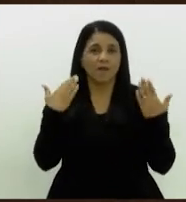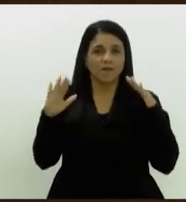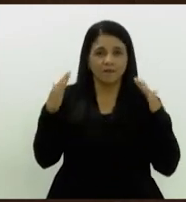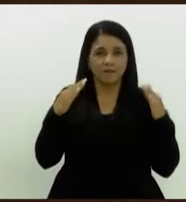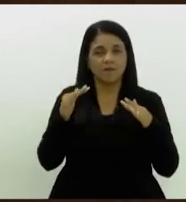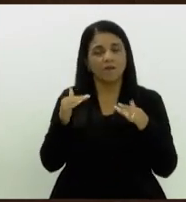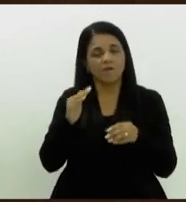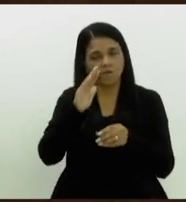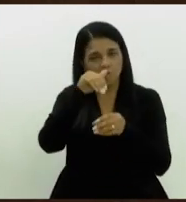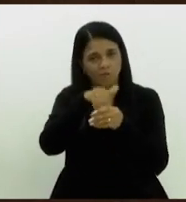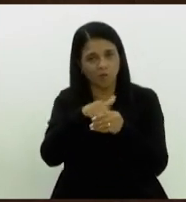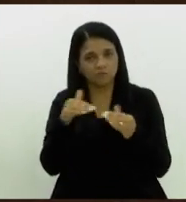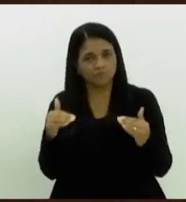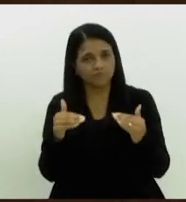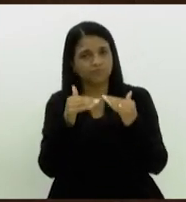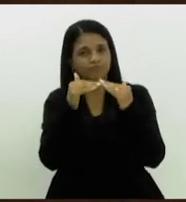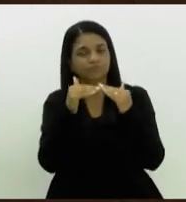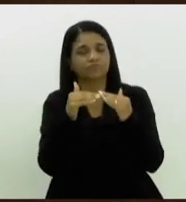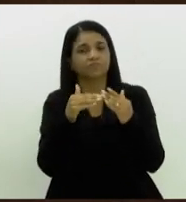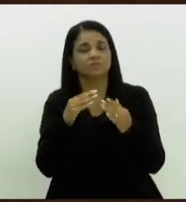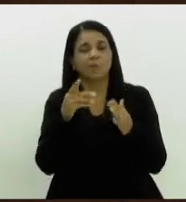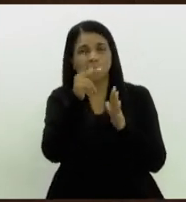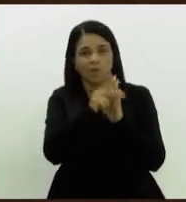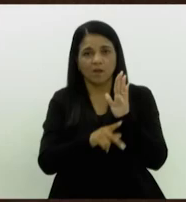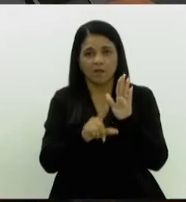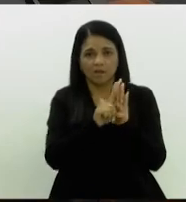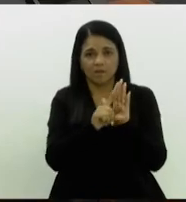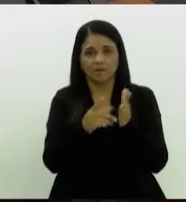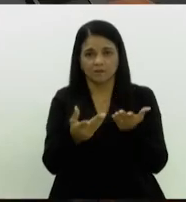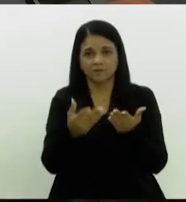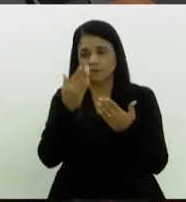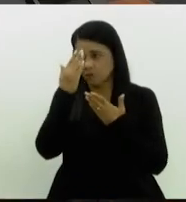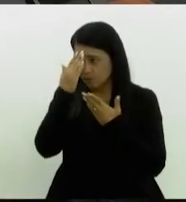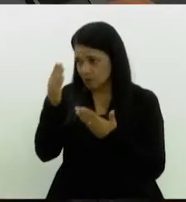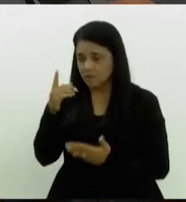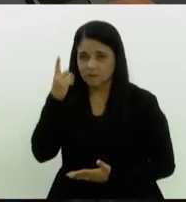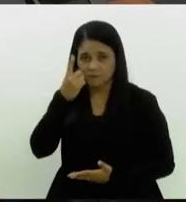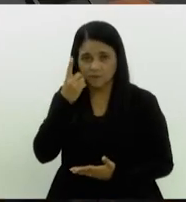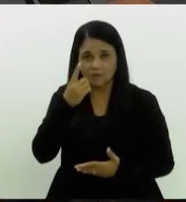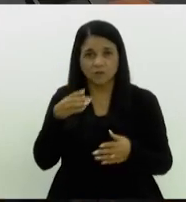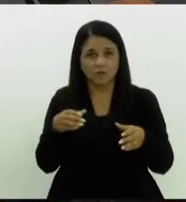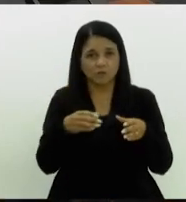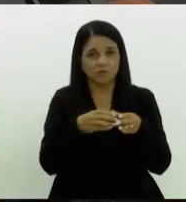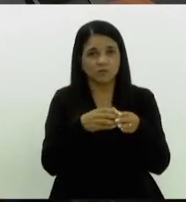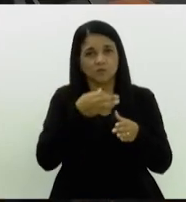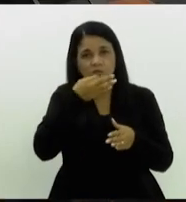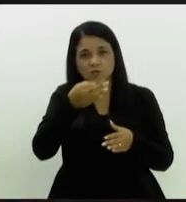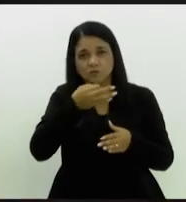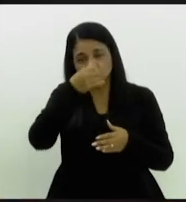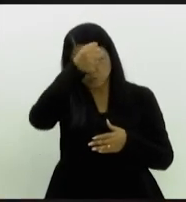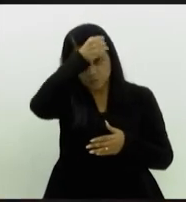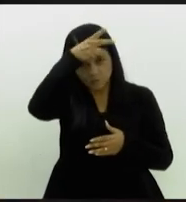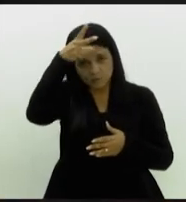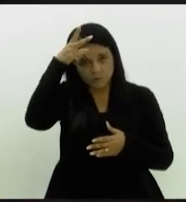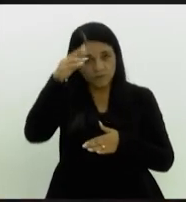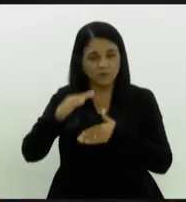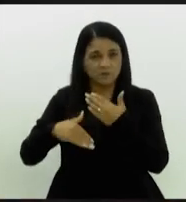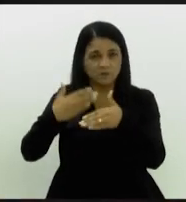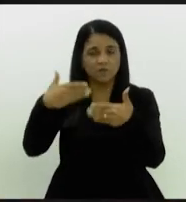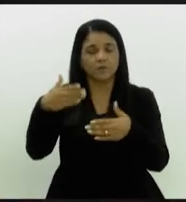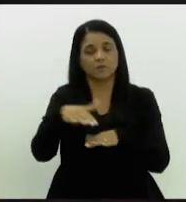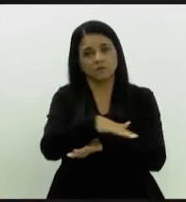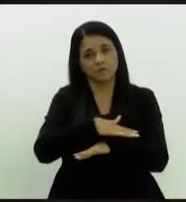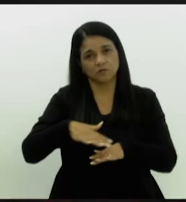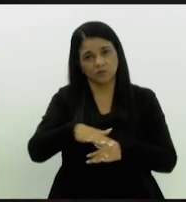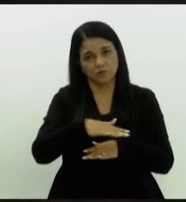voto favorável ao projeto de lei. Obrigada, deputada. Pela Comissão de Assuntos Municipais e Desenvolvimento